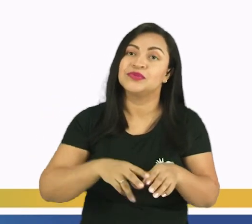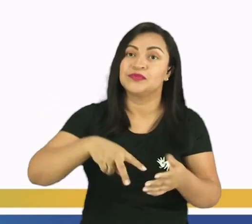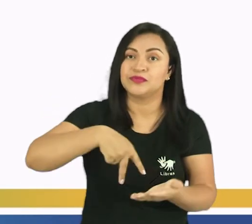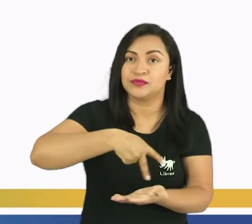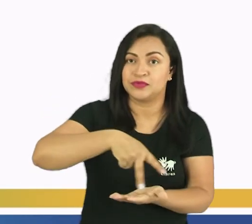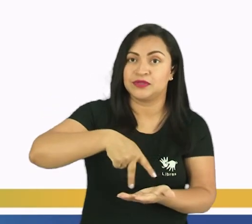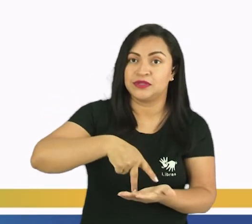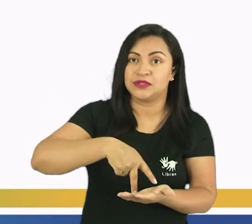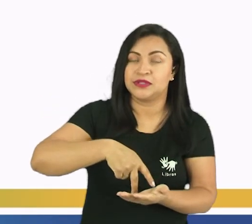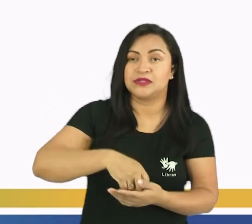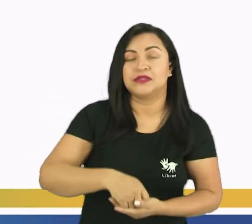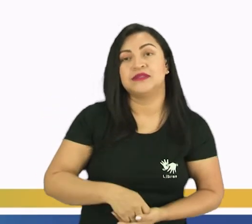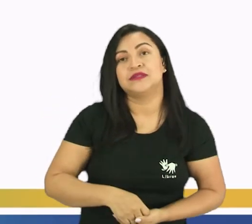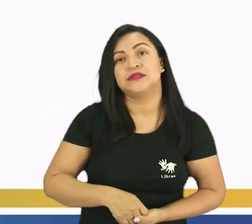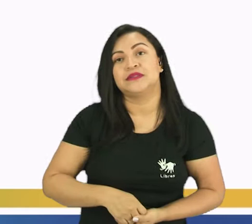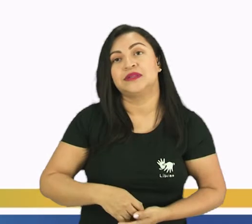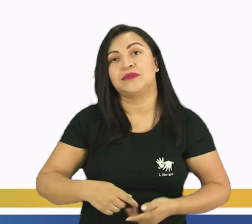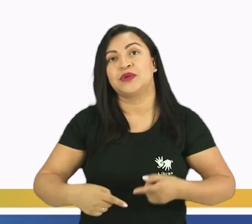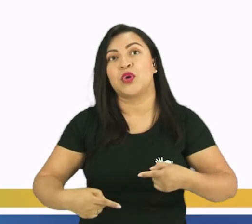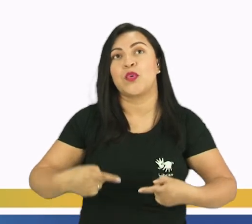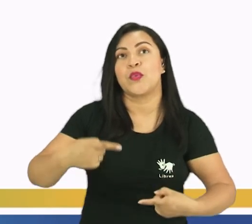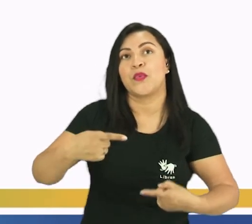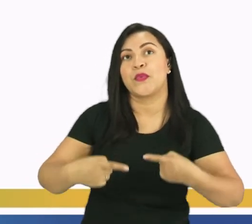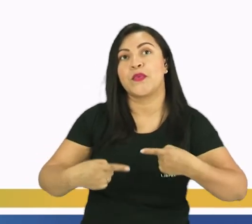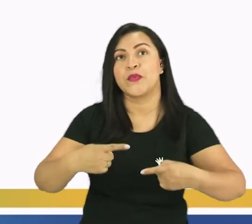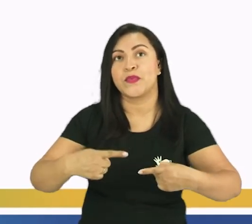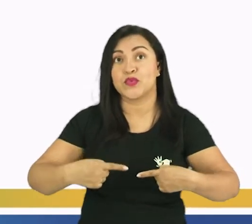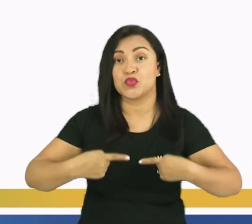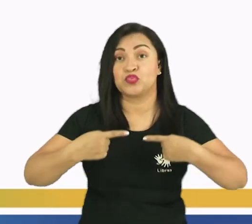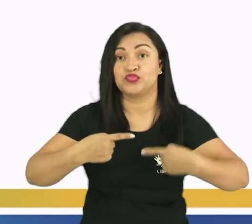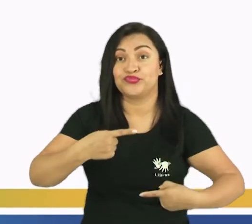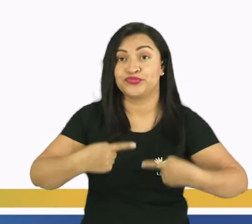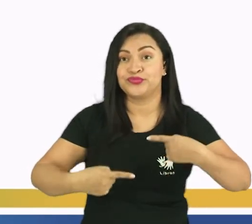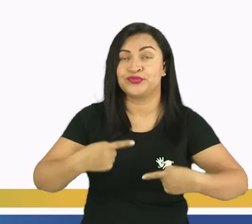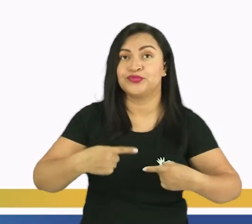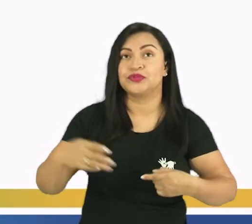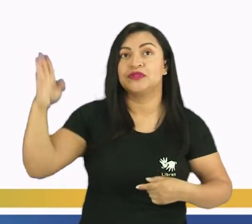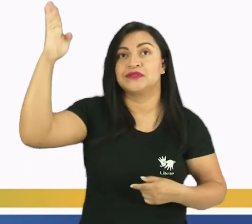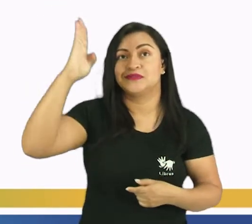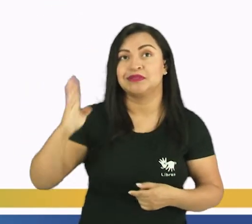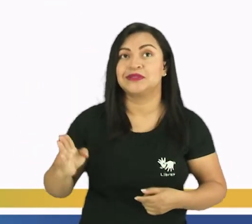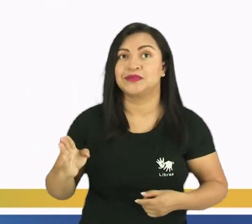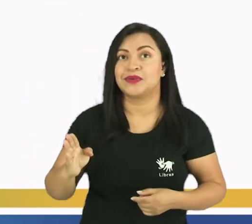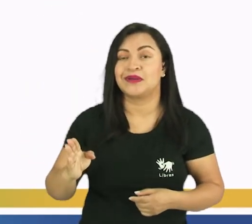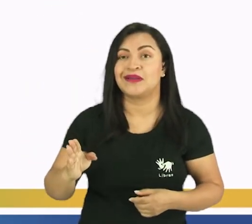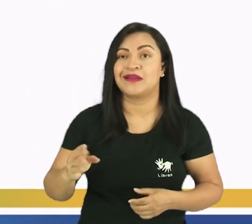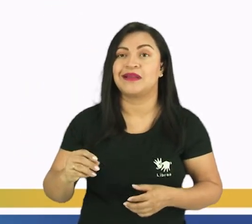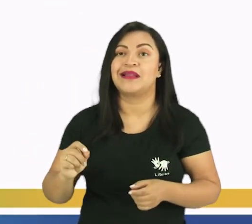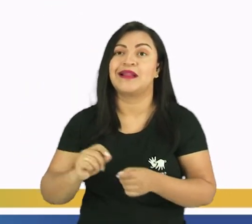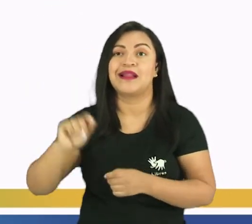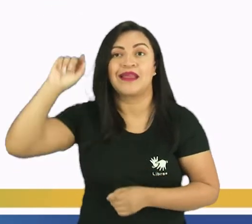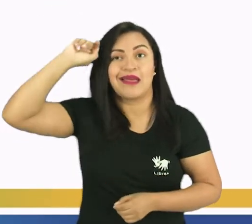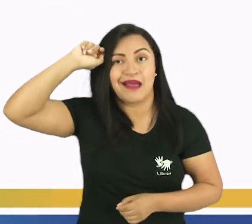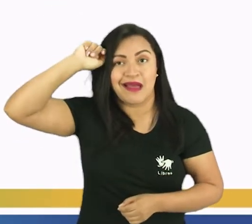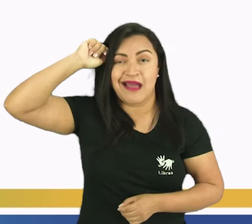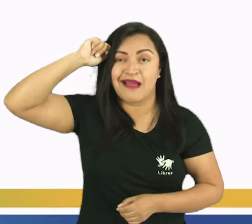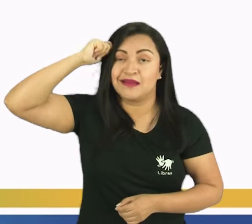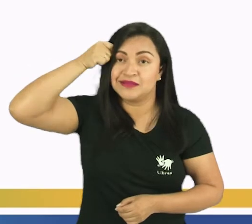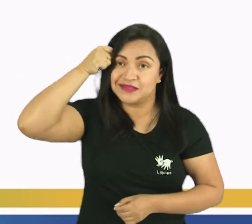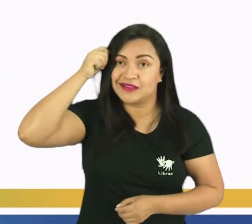bem característica do Brasil. Só que ela não é do Brasil, ela veio do povo africano. Vamos lá. Ela